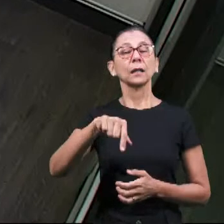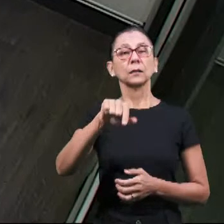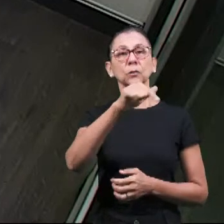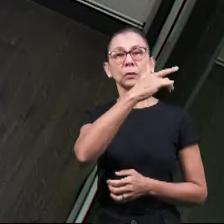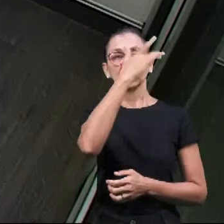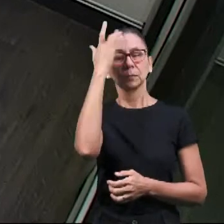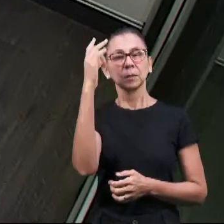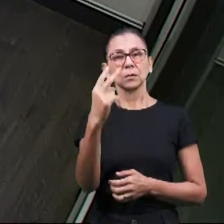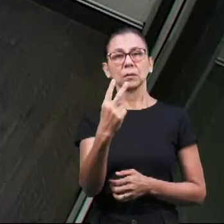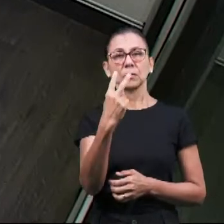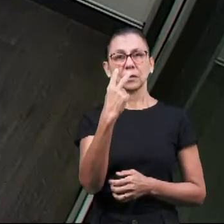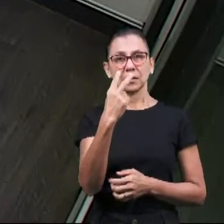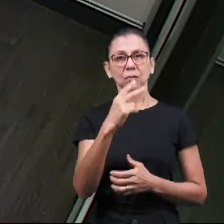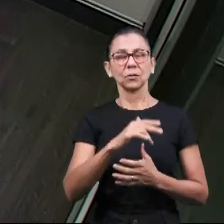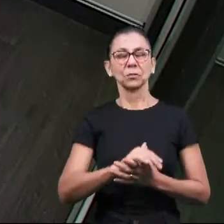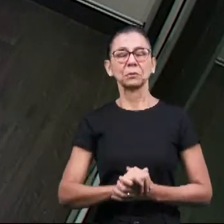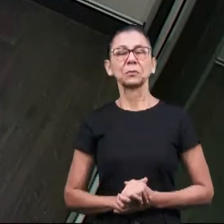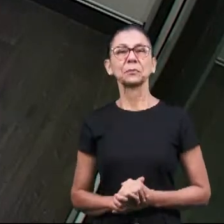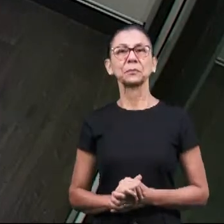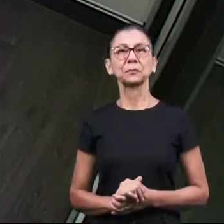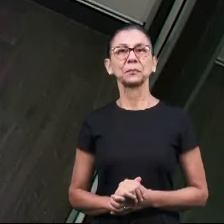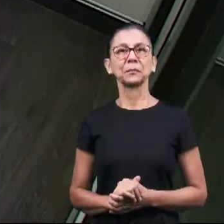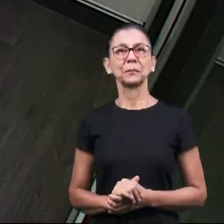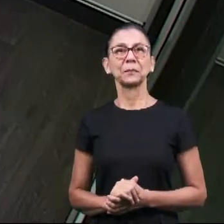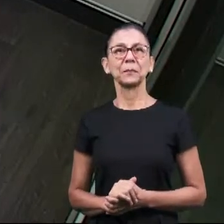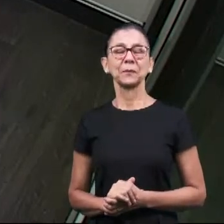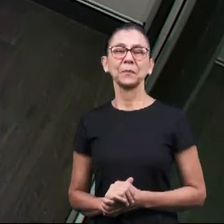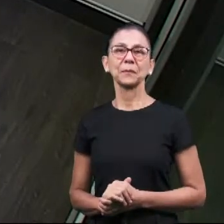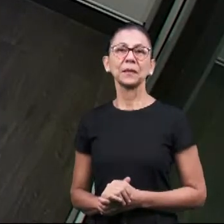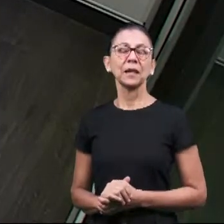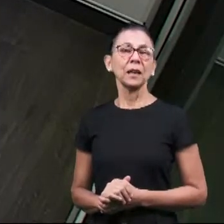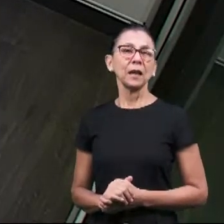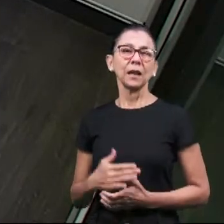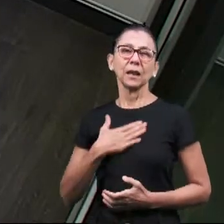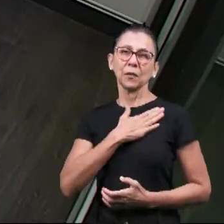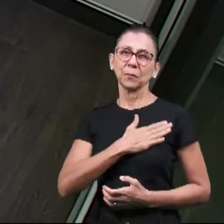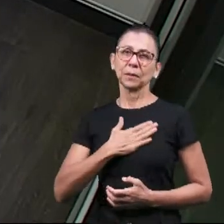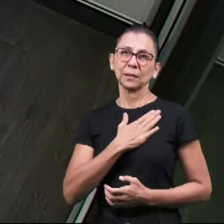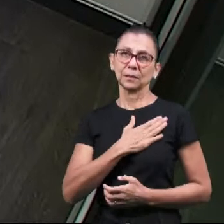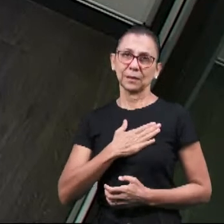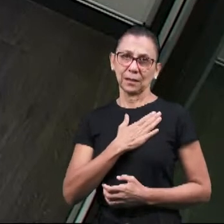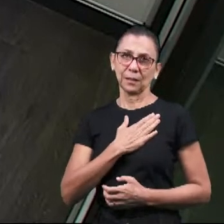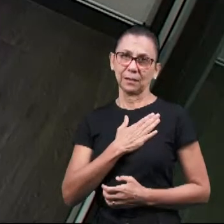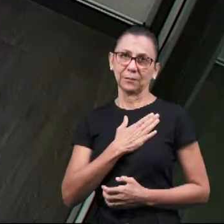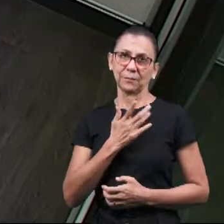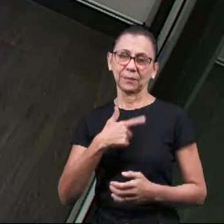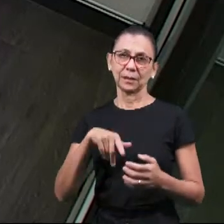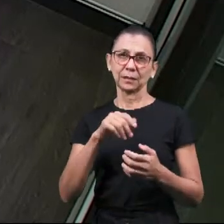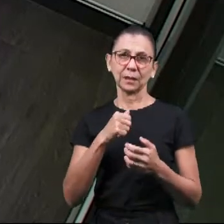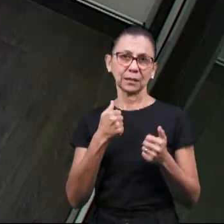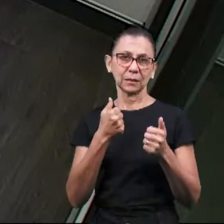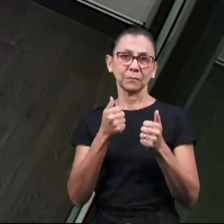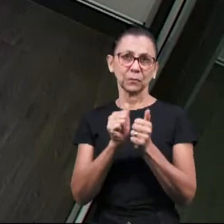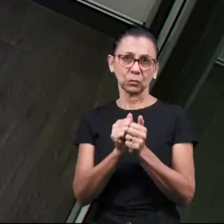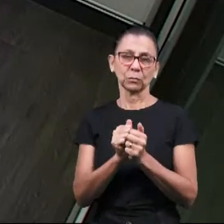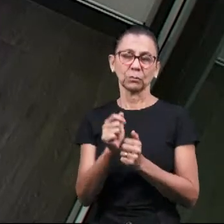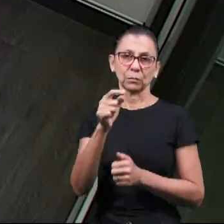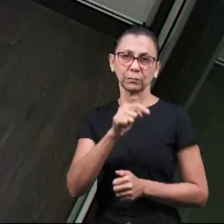ouvintes da Rádio Manaim. É um prazer para nós também estar com os irmãos e receber essa bênção com os irmãos. Uma